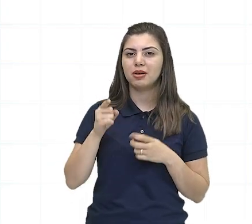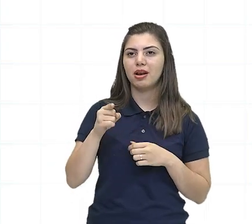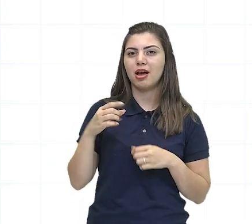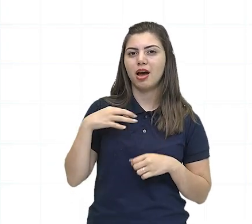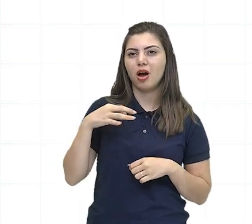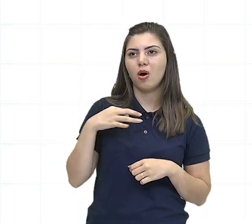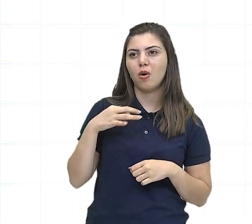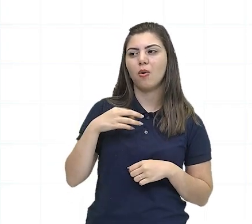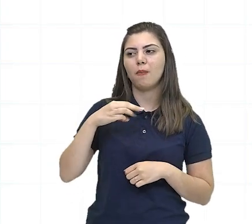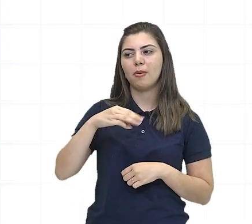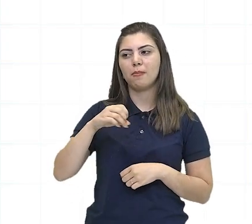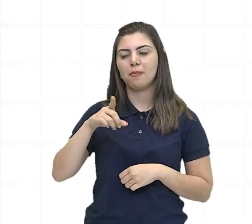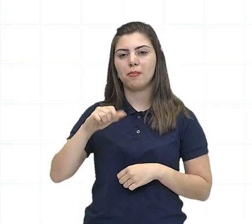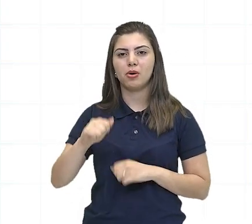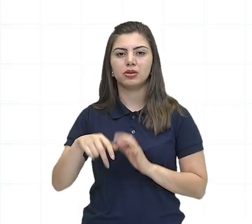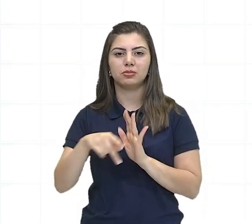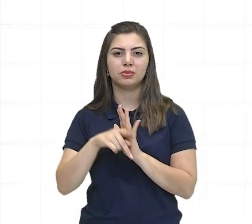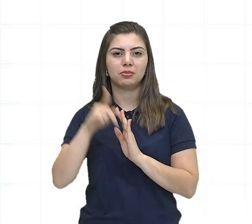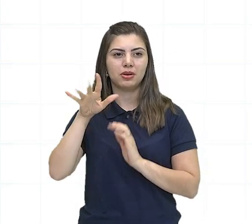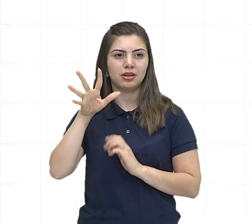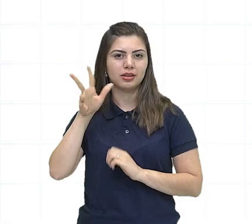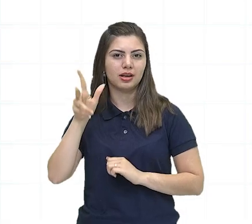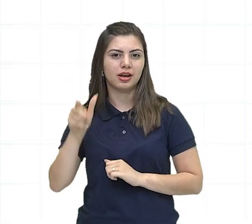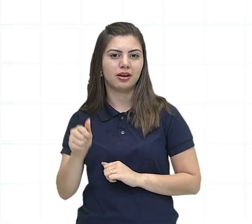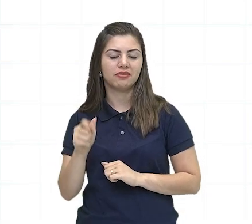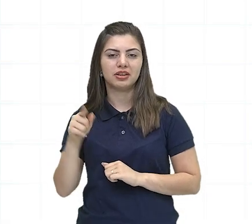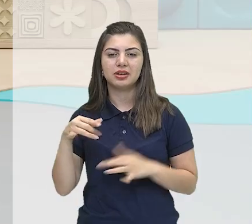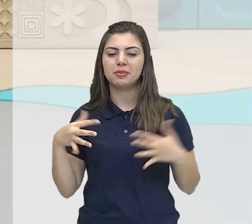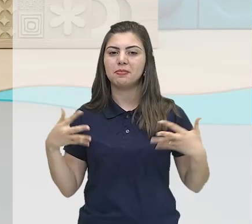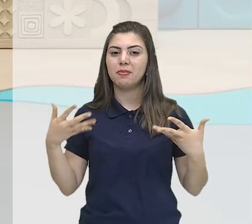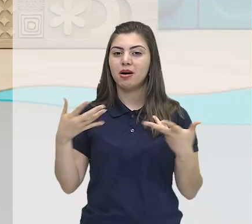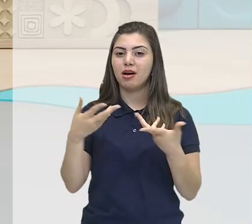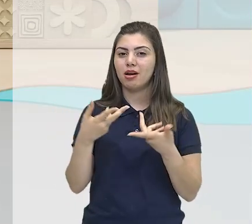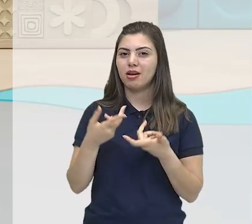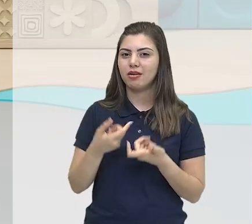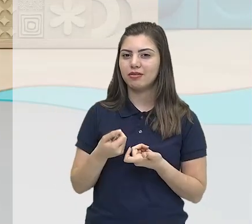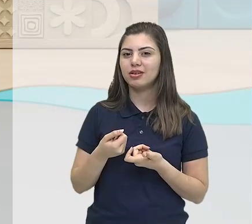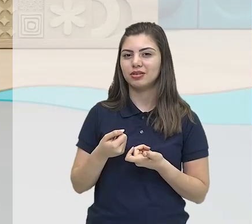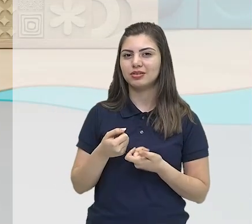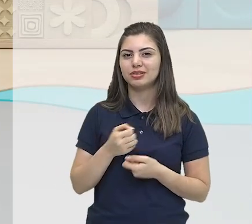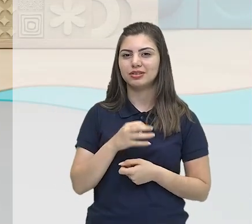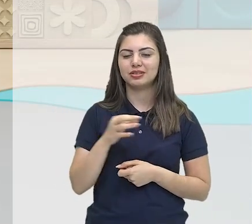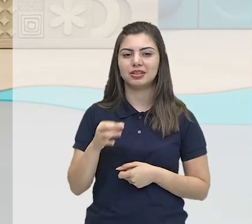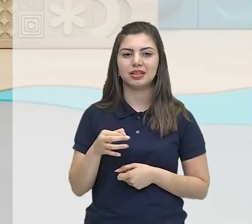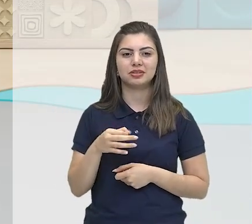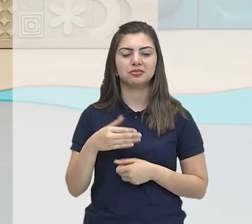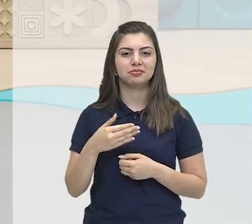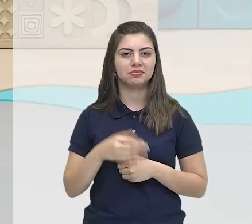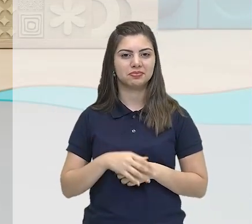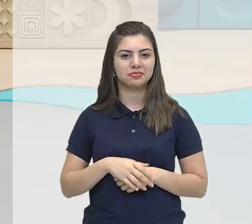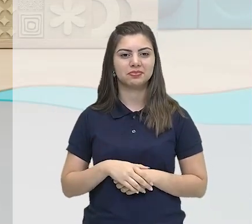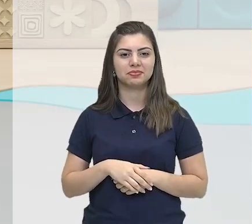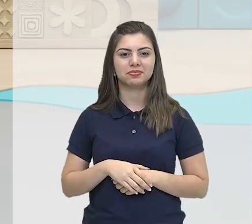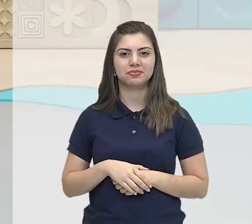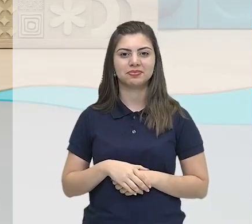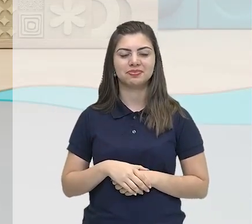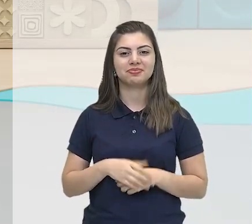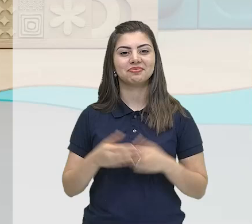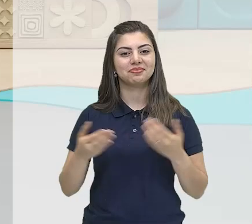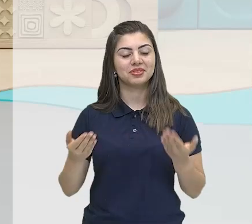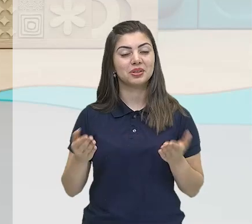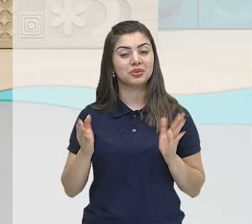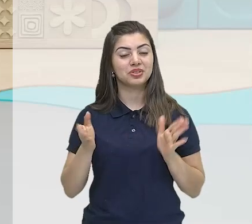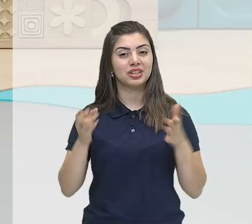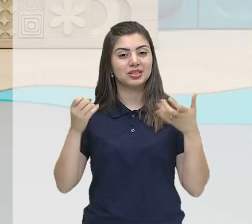ela é muito rica, como vocês podem observar aqui nos traçados africanos. Então,